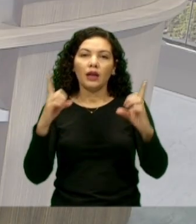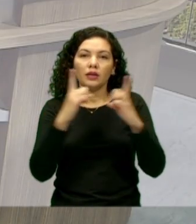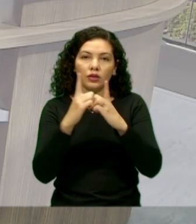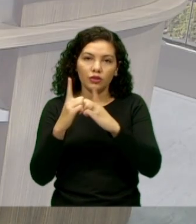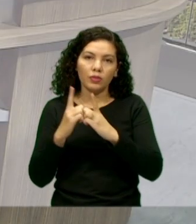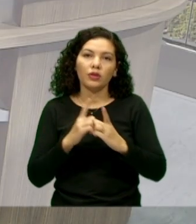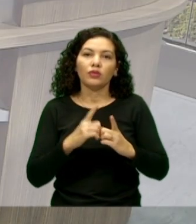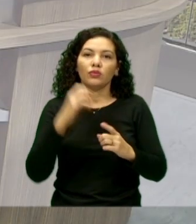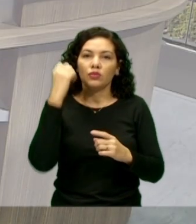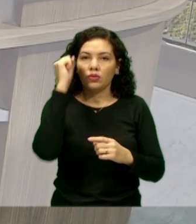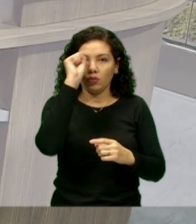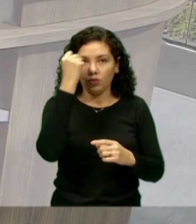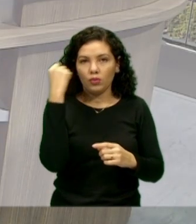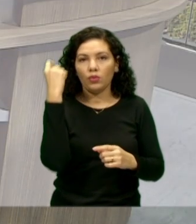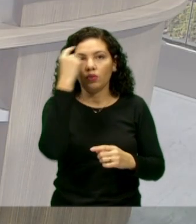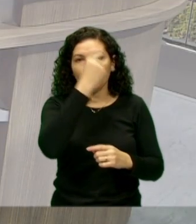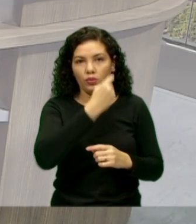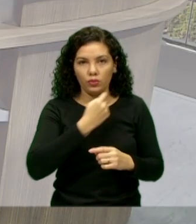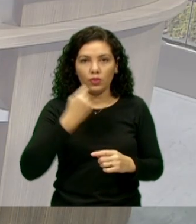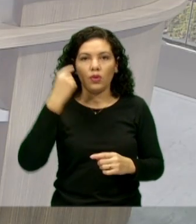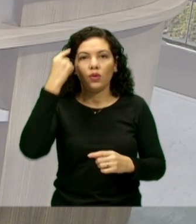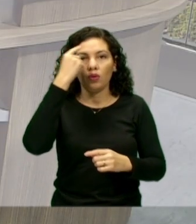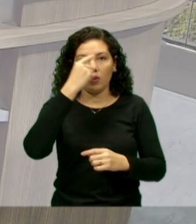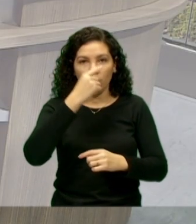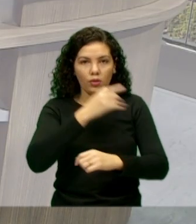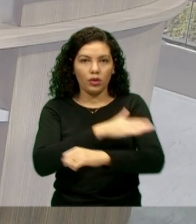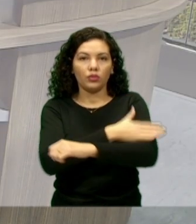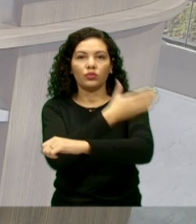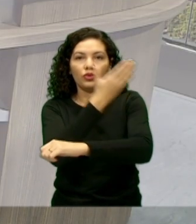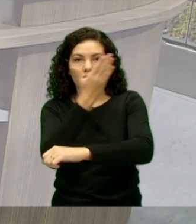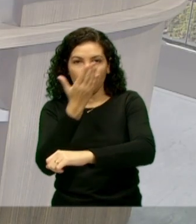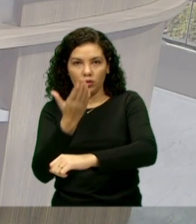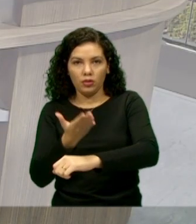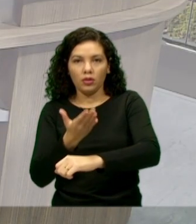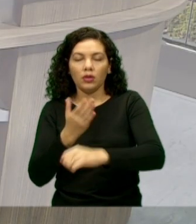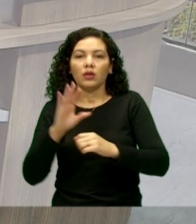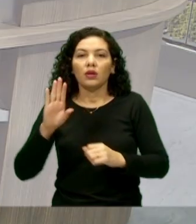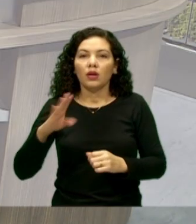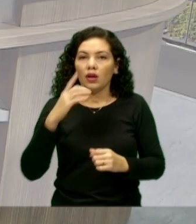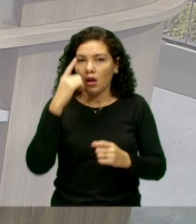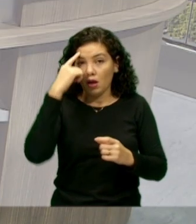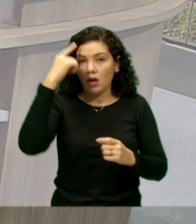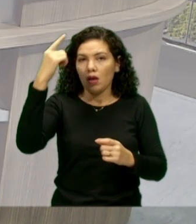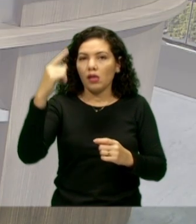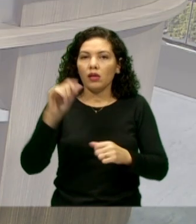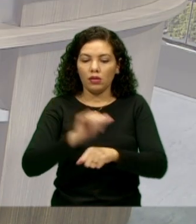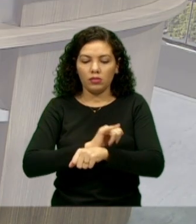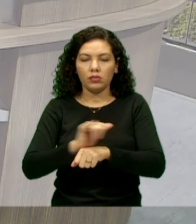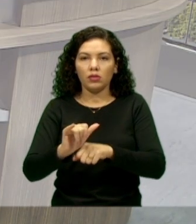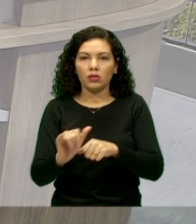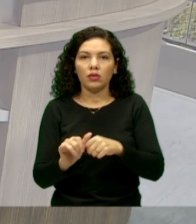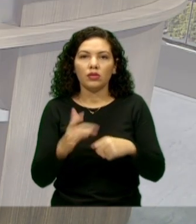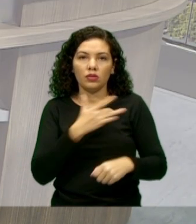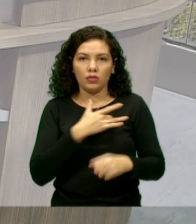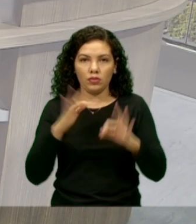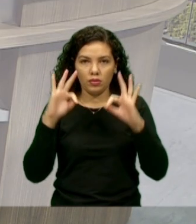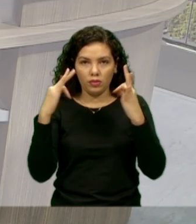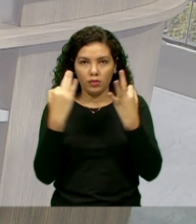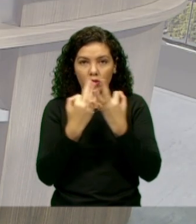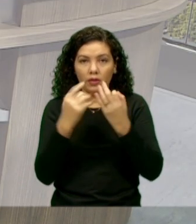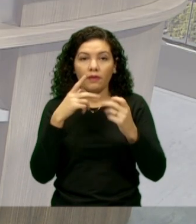às 8 horas, digamos assim, durante o dia. E a ideia, e a legislação do Estratégia de Saúde da Família diz que ele tem que se